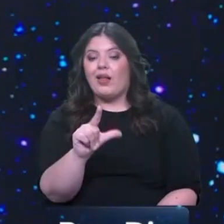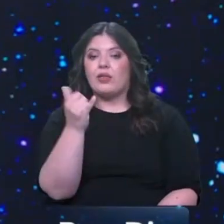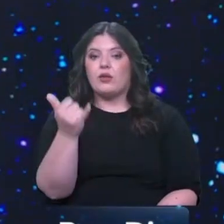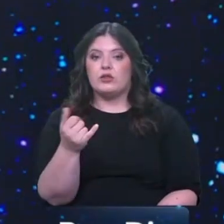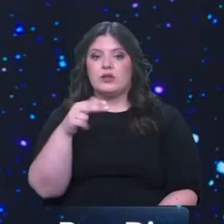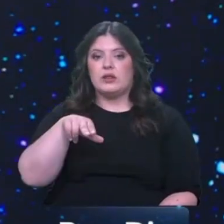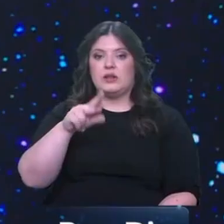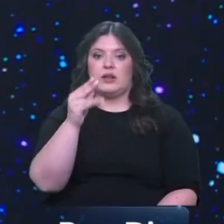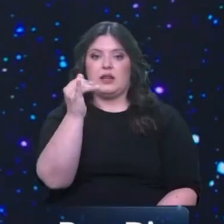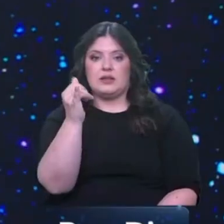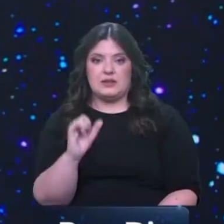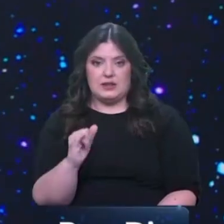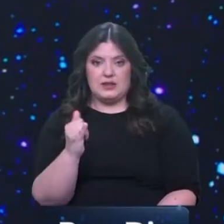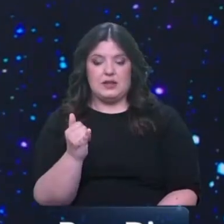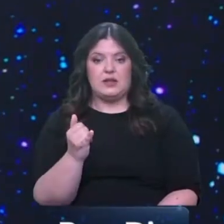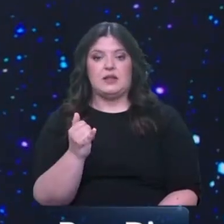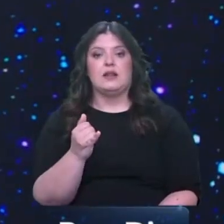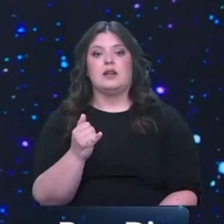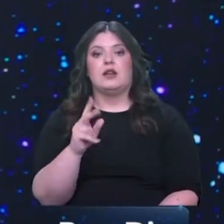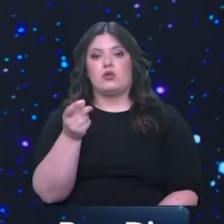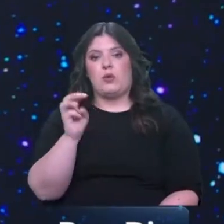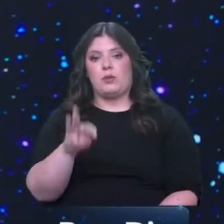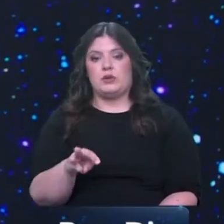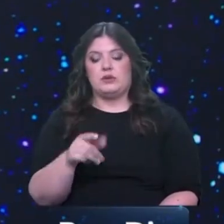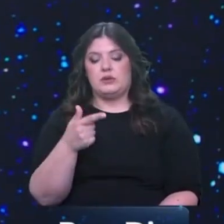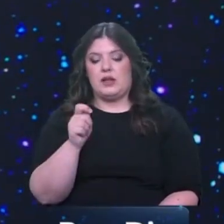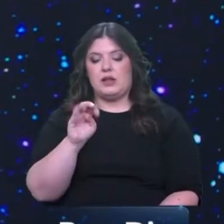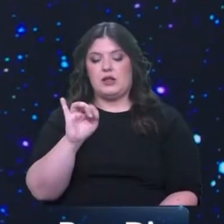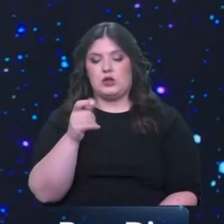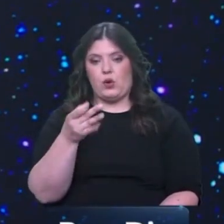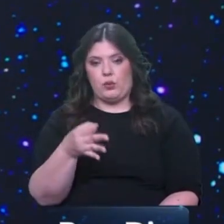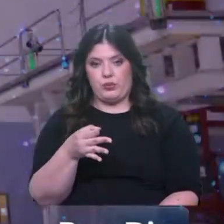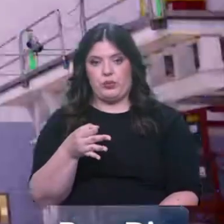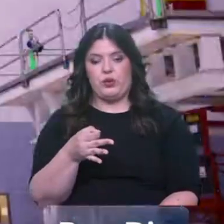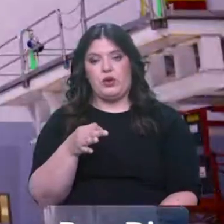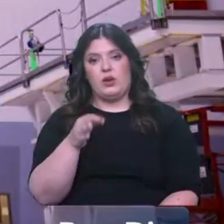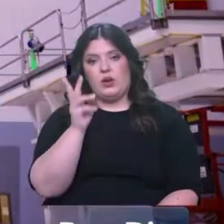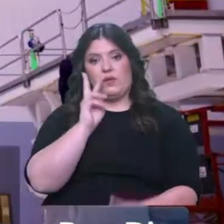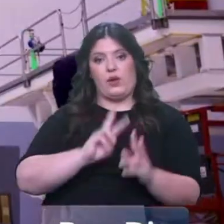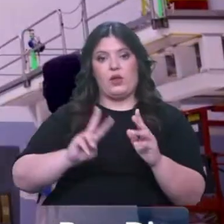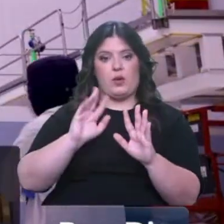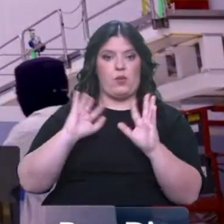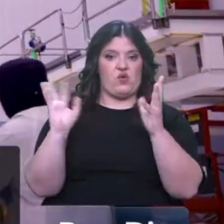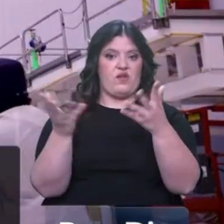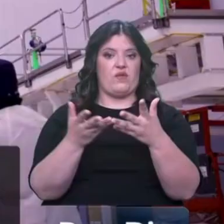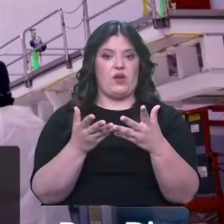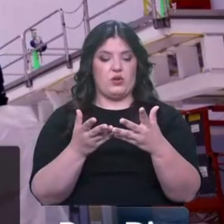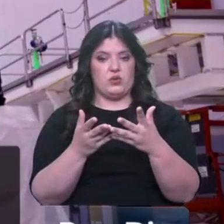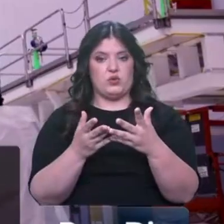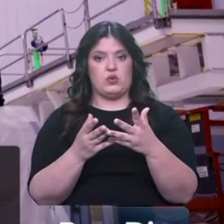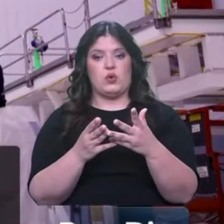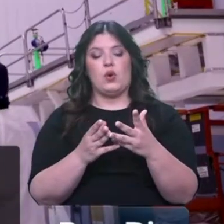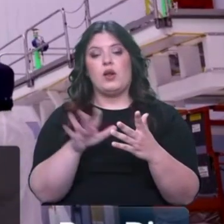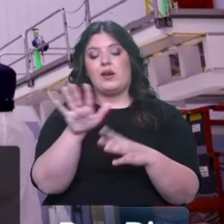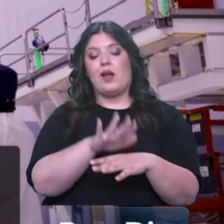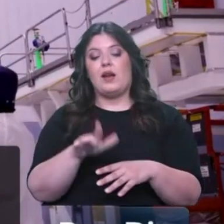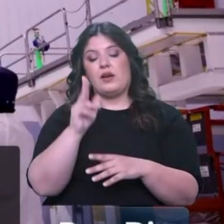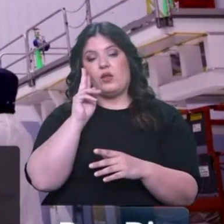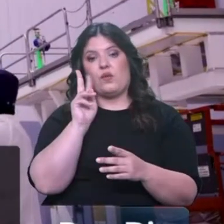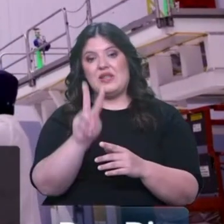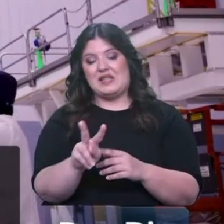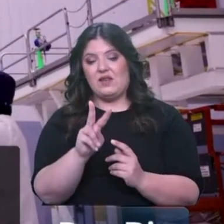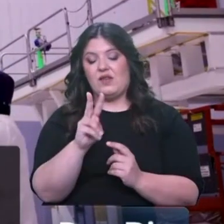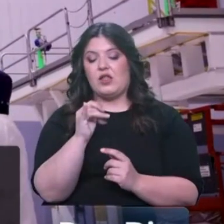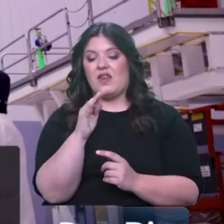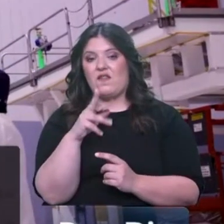Nancy Roman Telescope. Vai olhar para o universo no comprimento de onda do visível e infravermelho e,